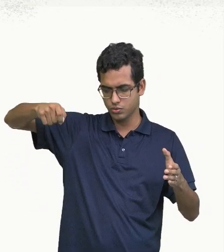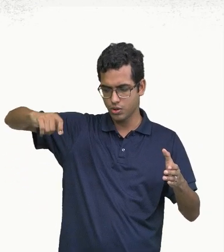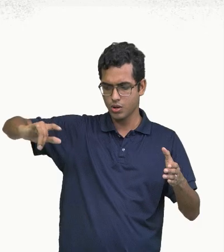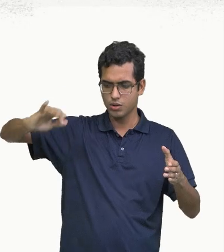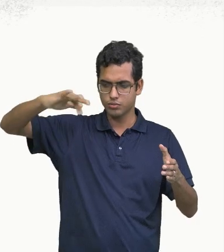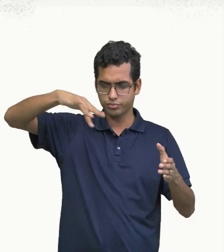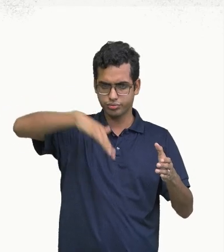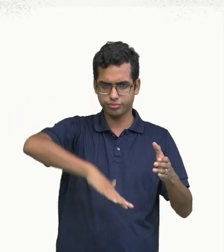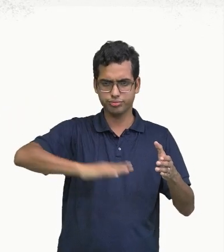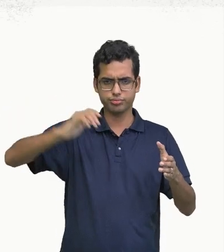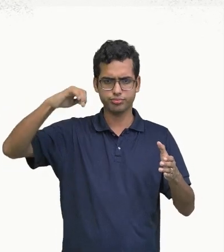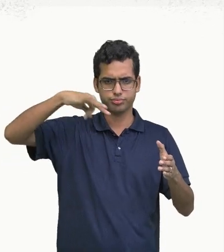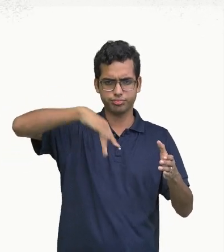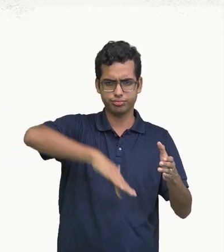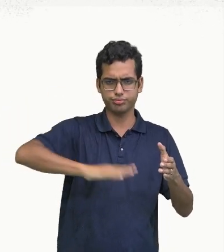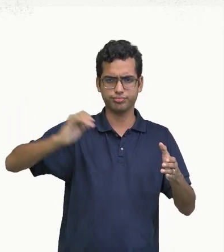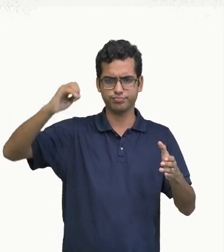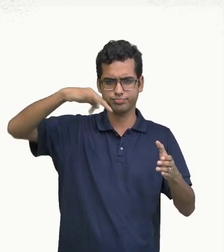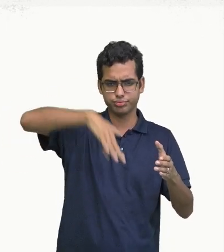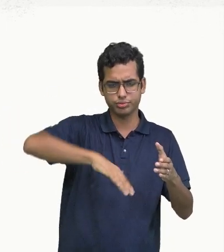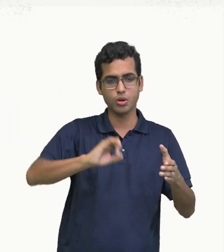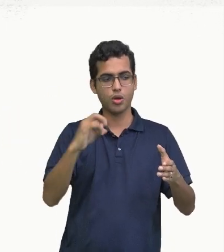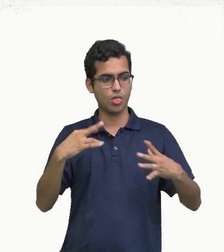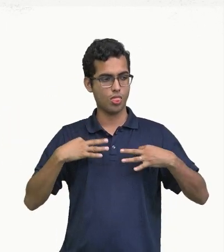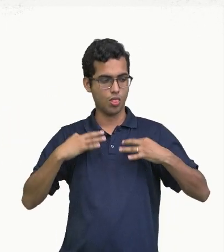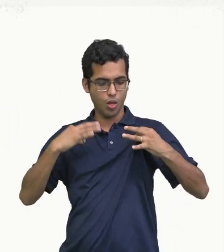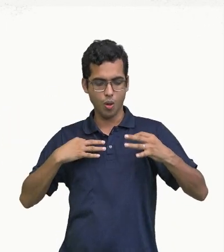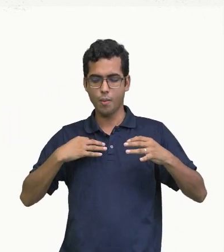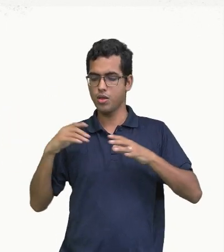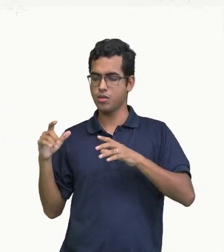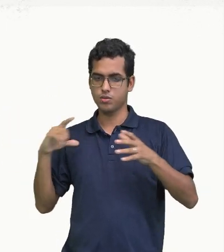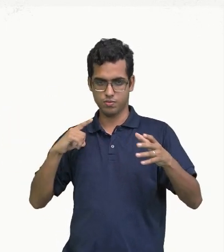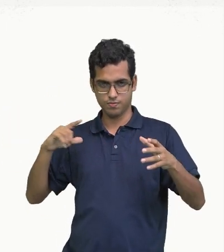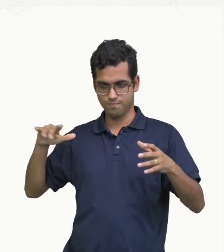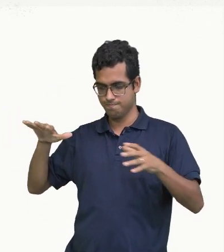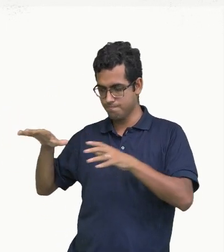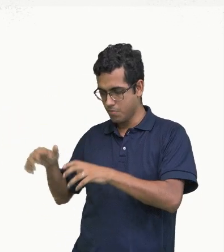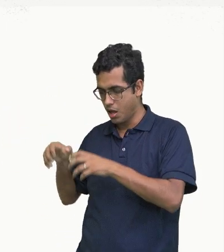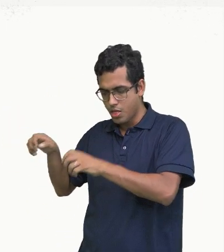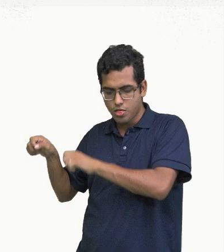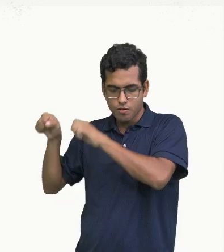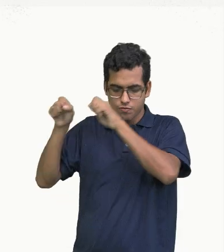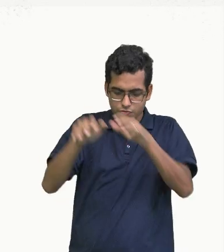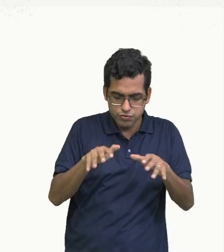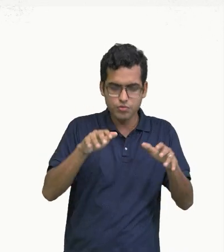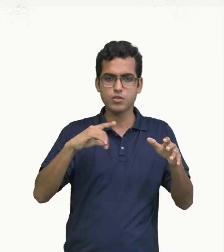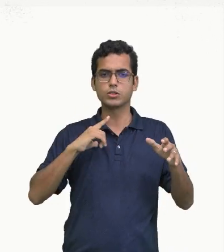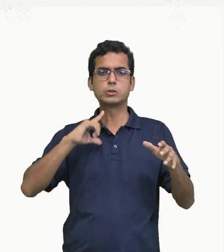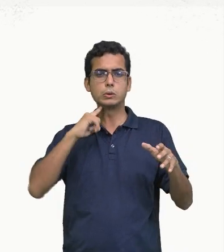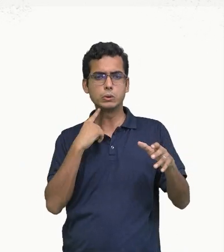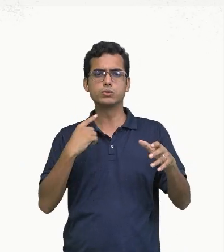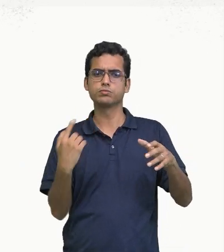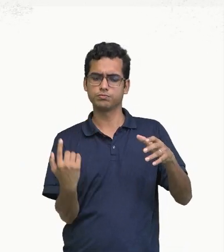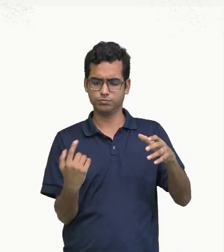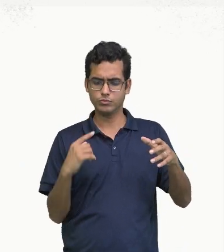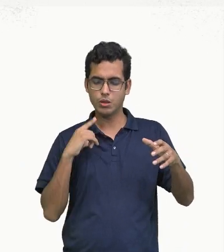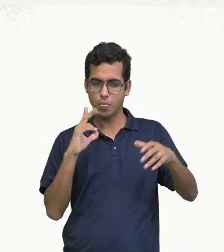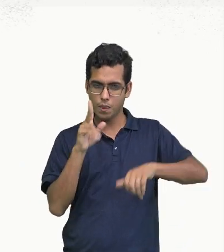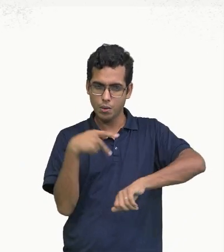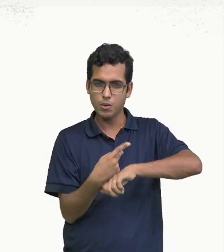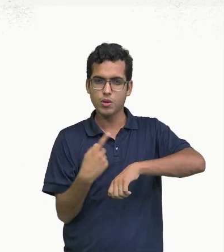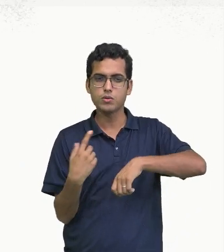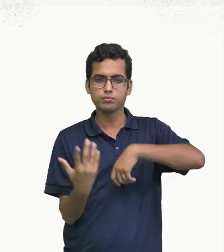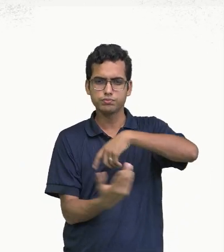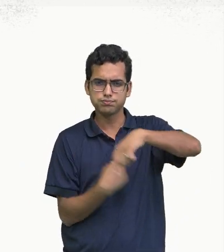nós vamos estar trabalhando ali com a capacidade. Tudo bem? Então, entenda que a máquina de lavar, quando você